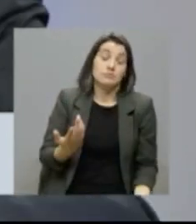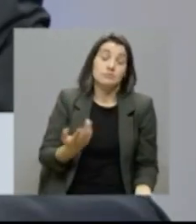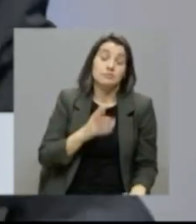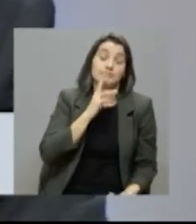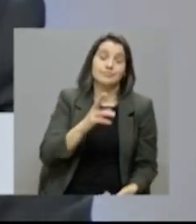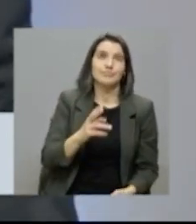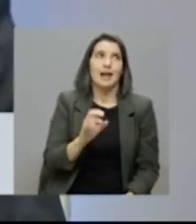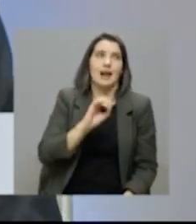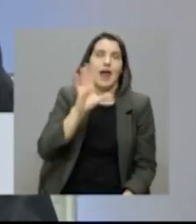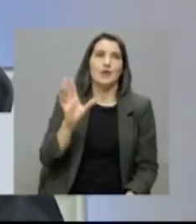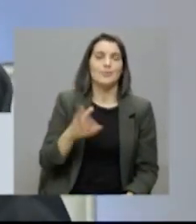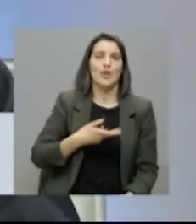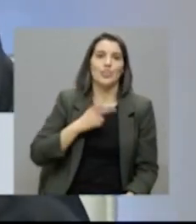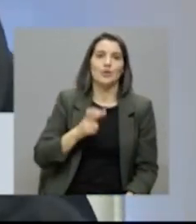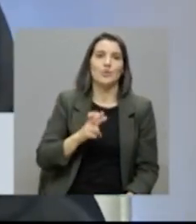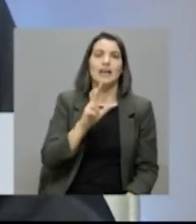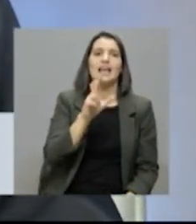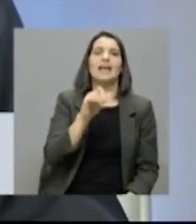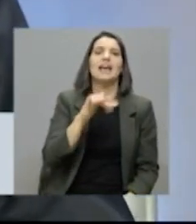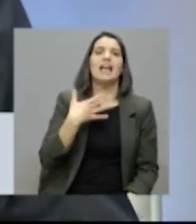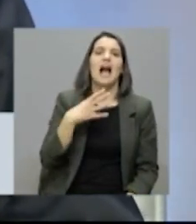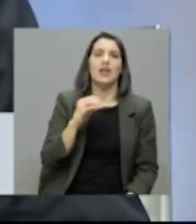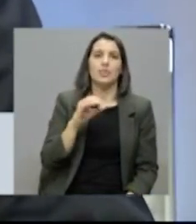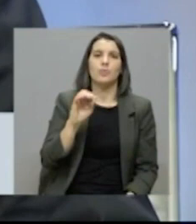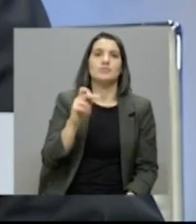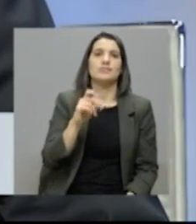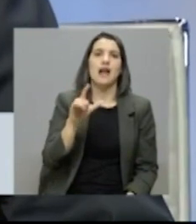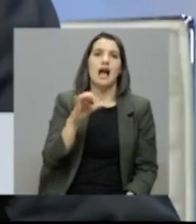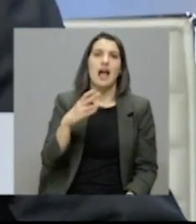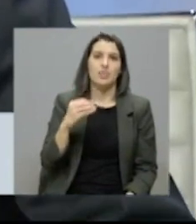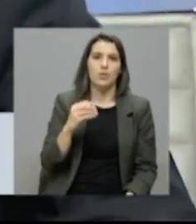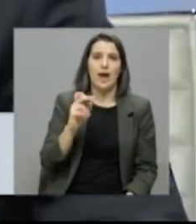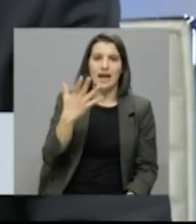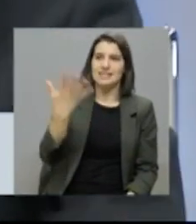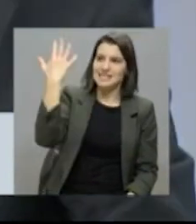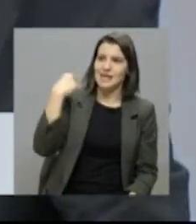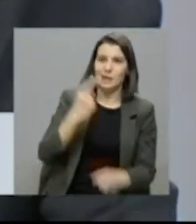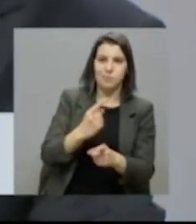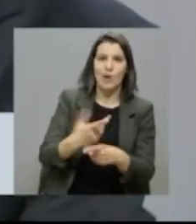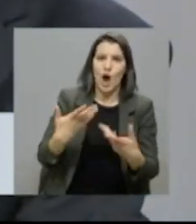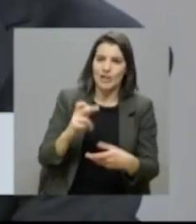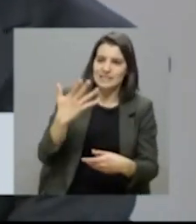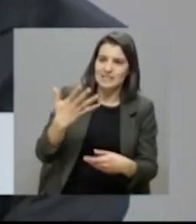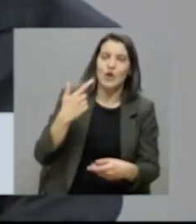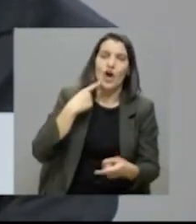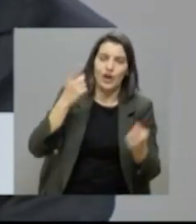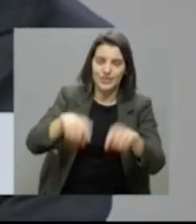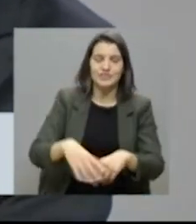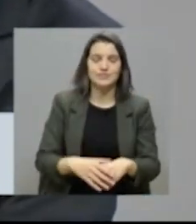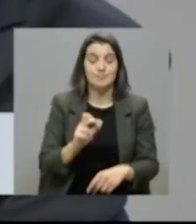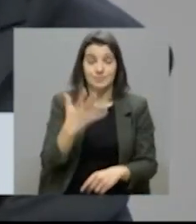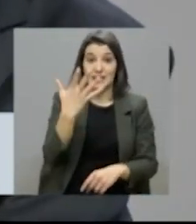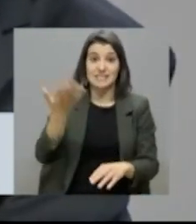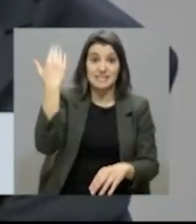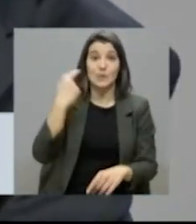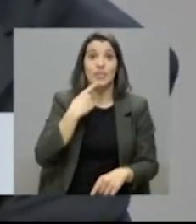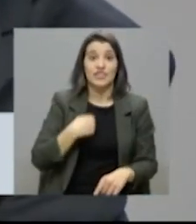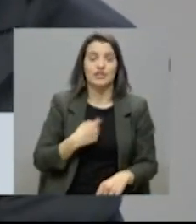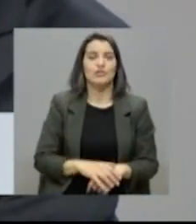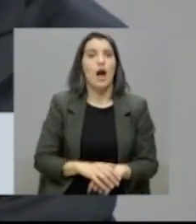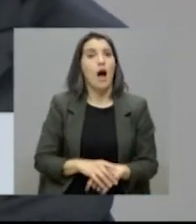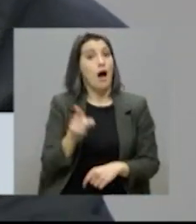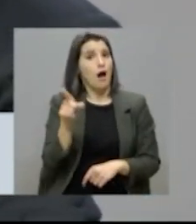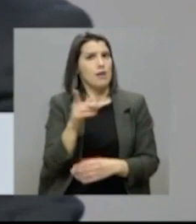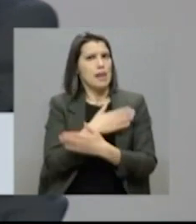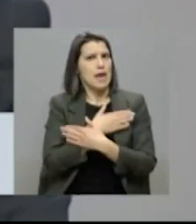Ricardo Salgado, claro, se veio sempre no programa, foi há cinco anos, agora é cinco anos depois. Há cinco anos dizia-se assim, ele é amigo do